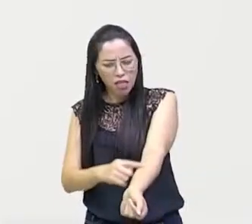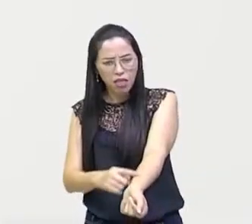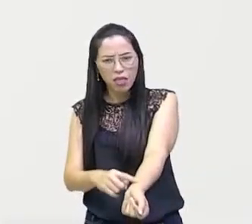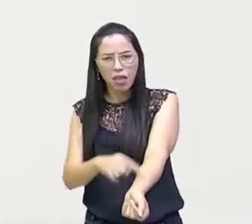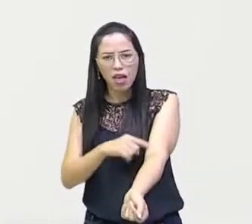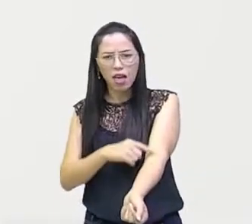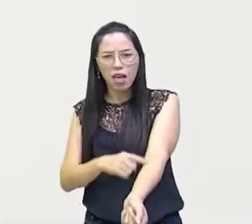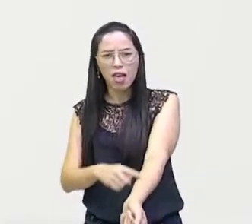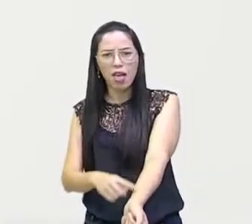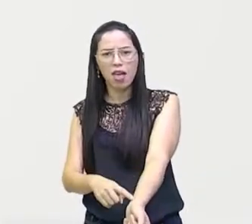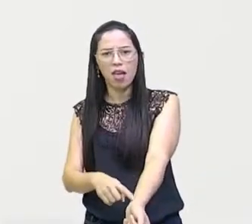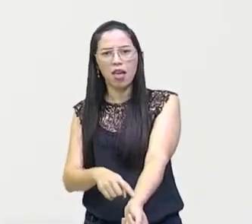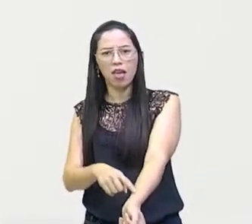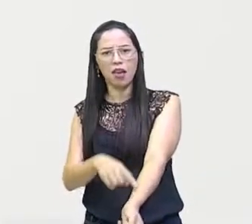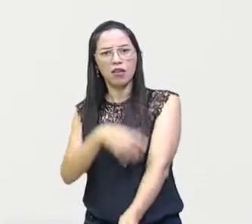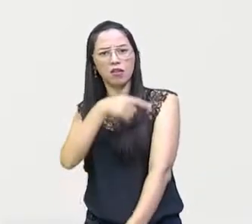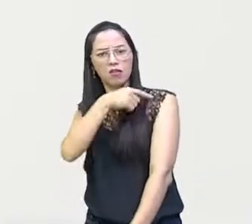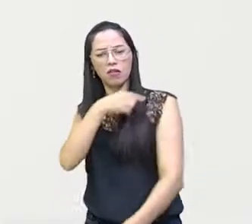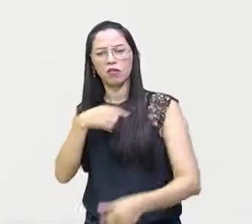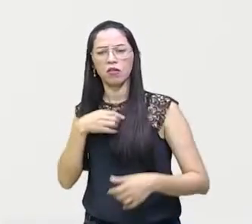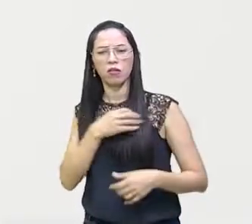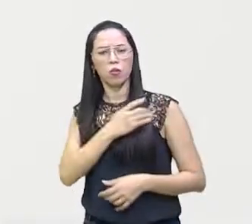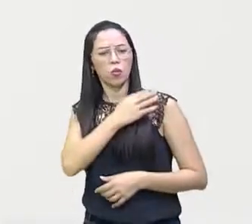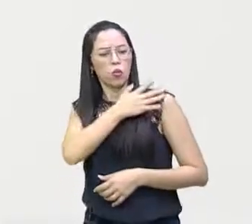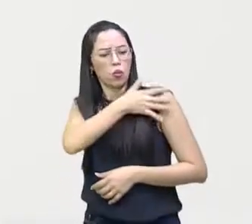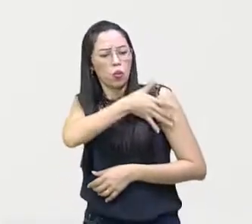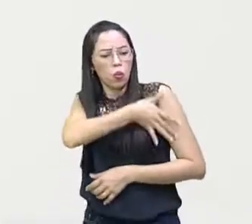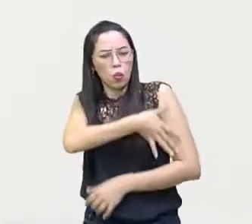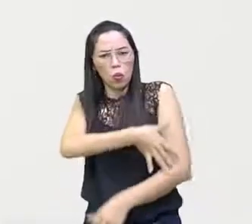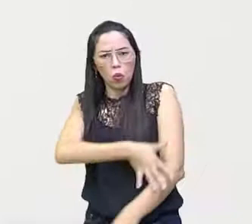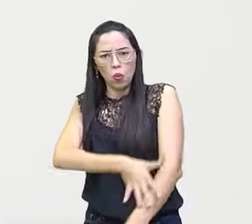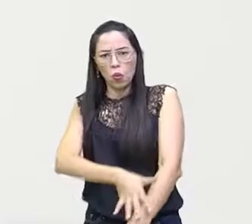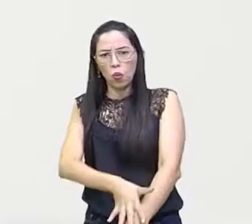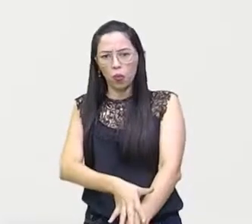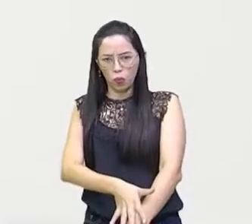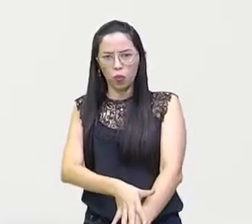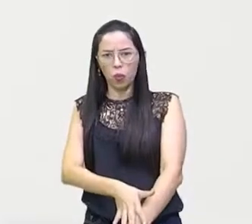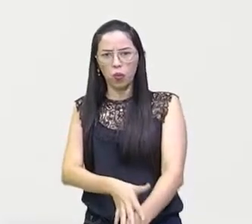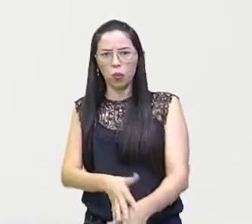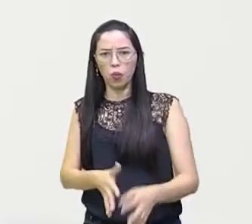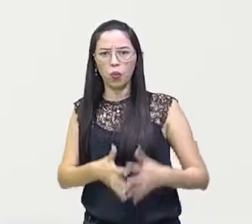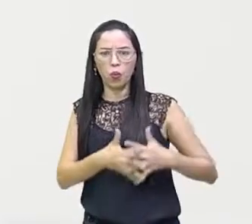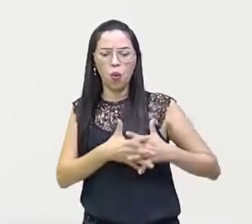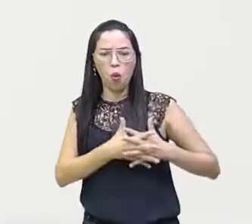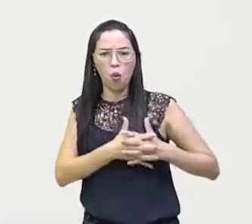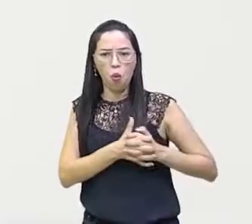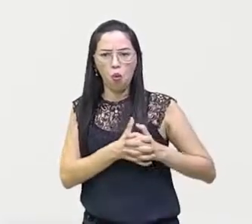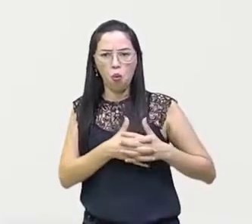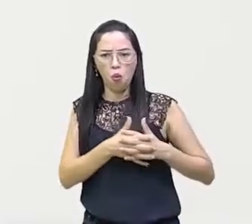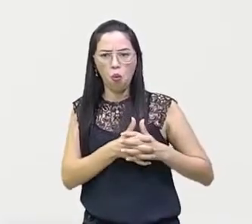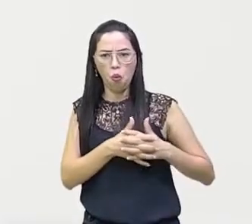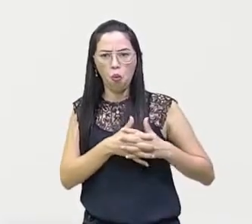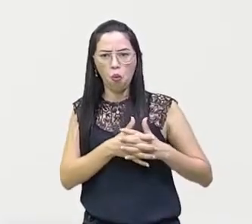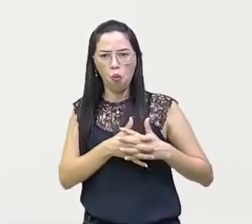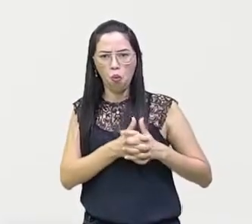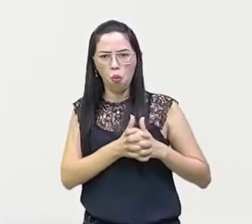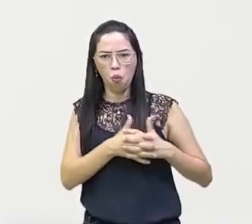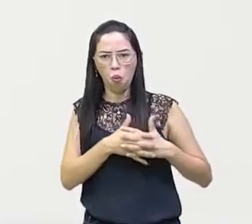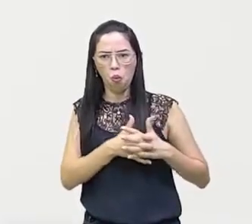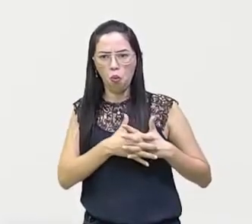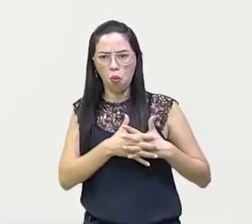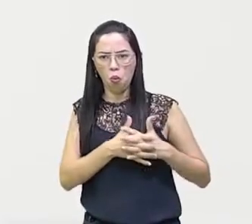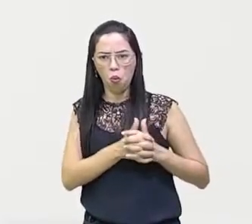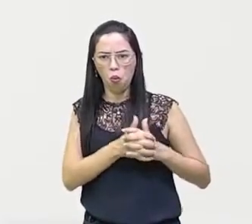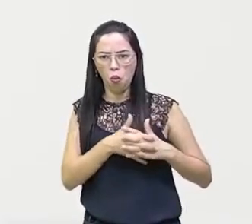elas fossem uma rua, e o coração é como se fosse um motor, e o sangue é como se